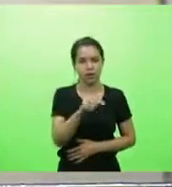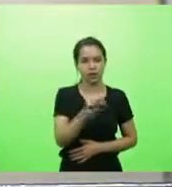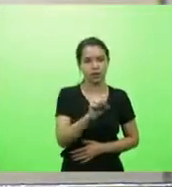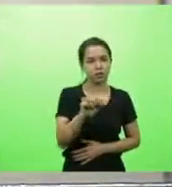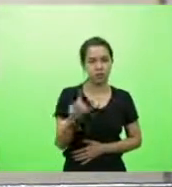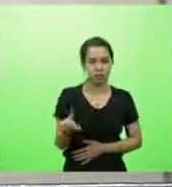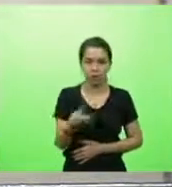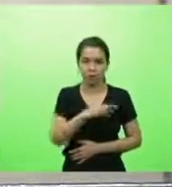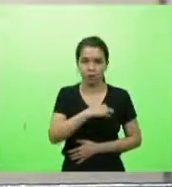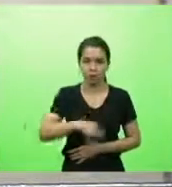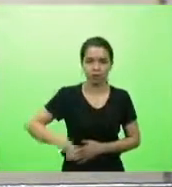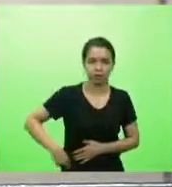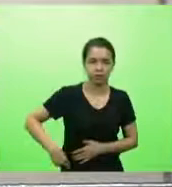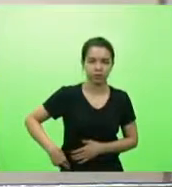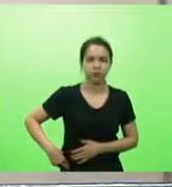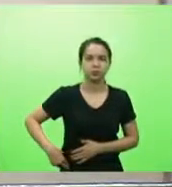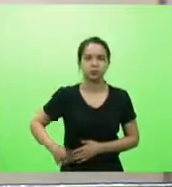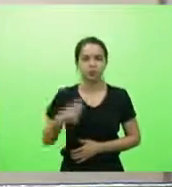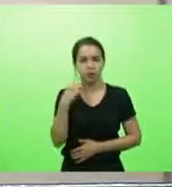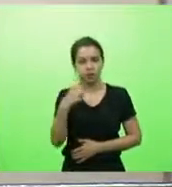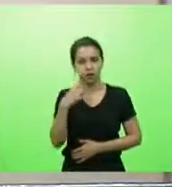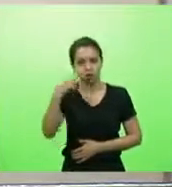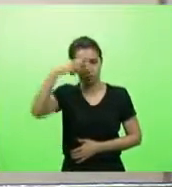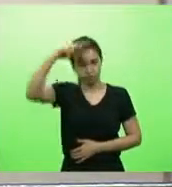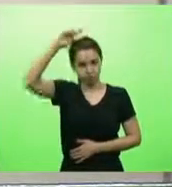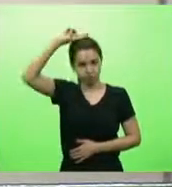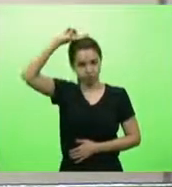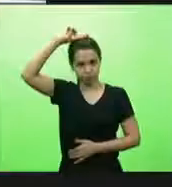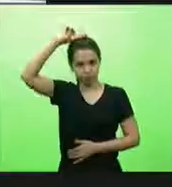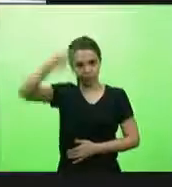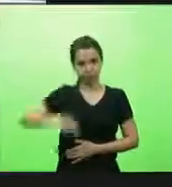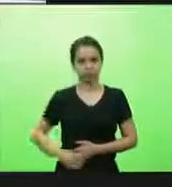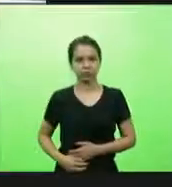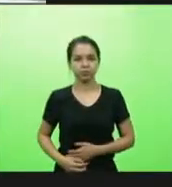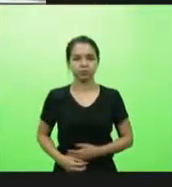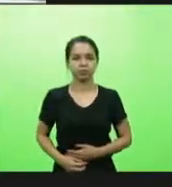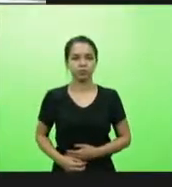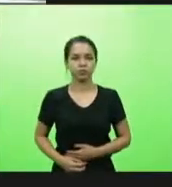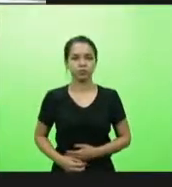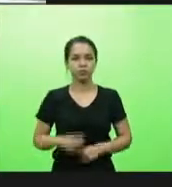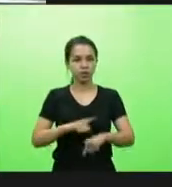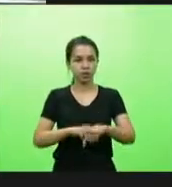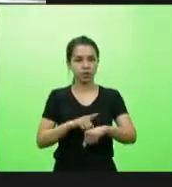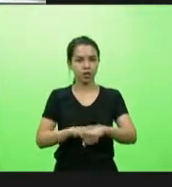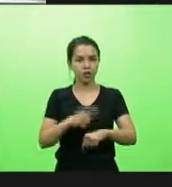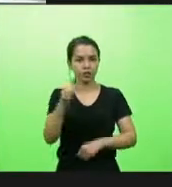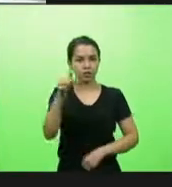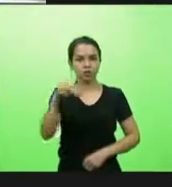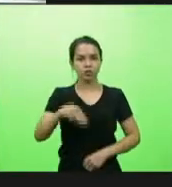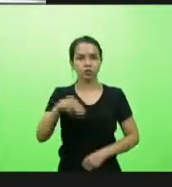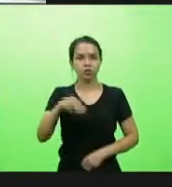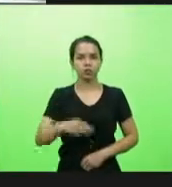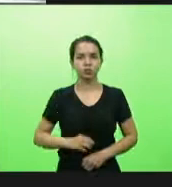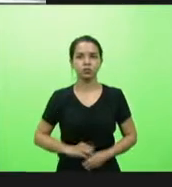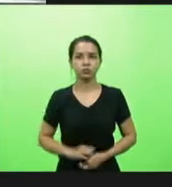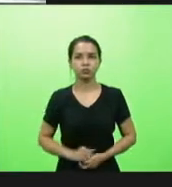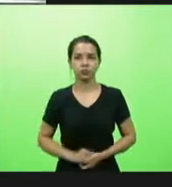Republicanos. Deputado Vicente Carropreso, por 7 minutos.